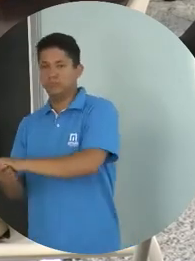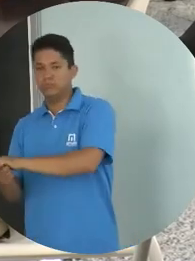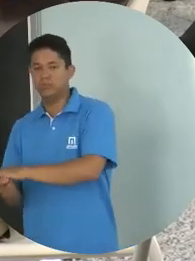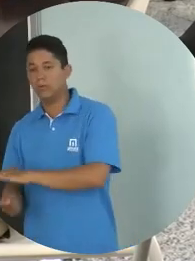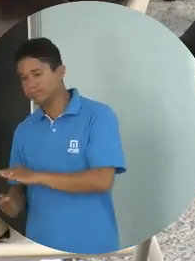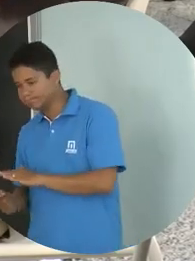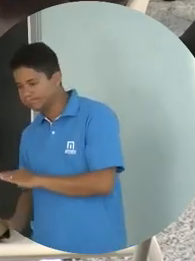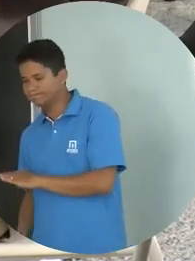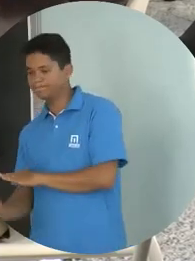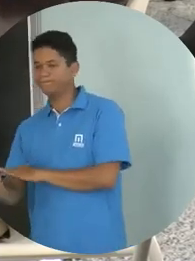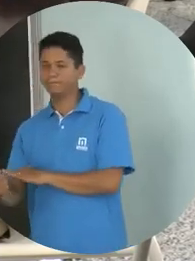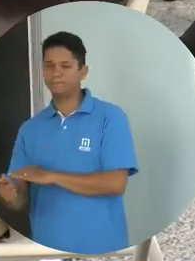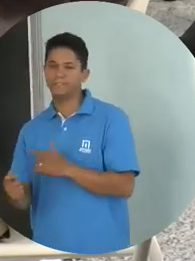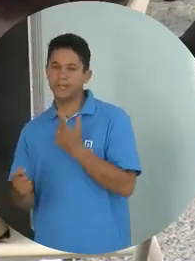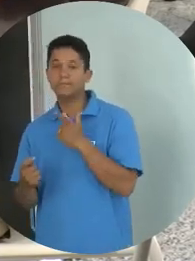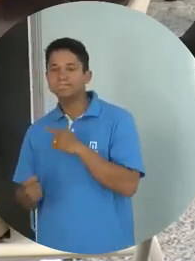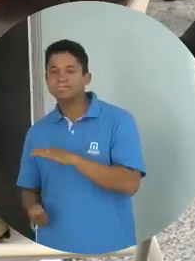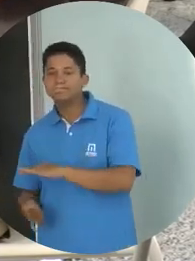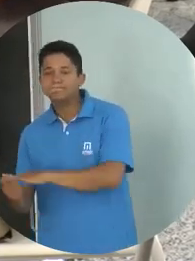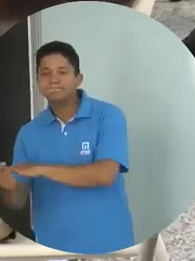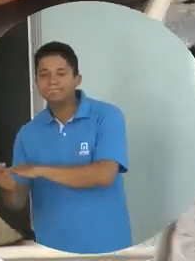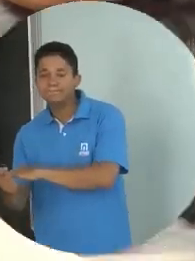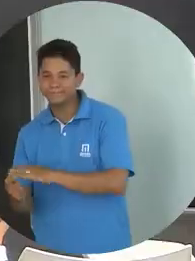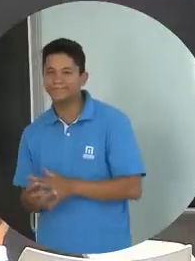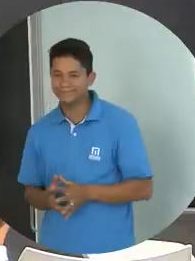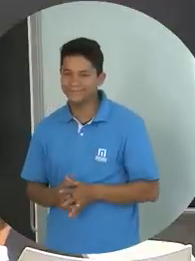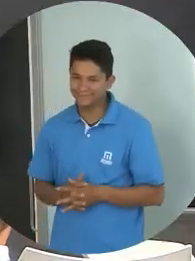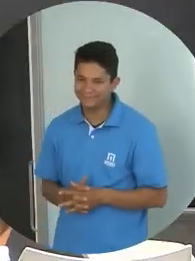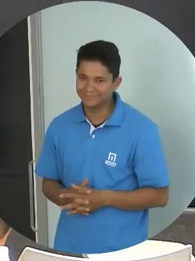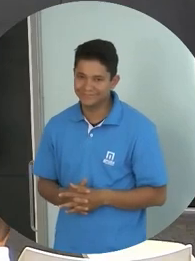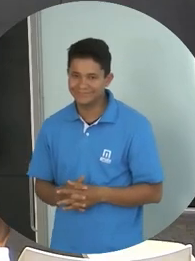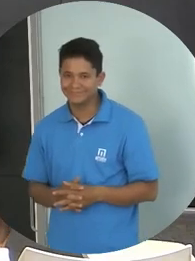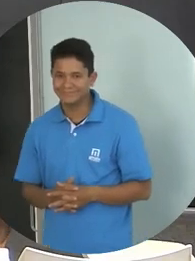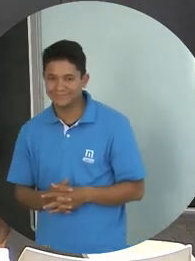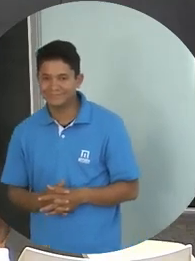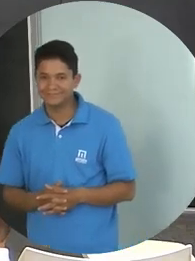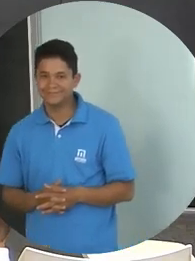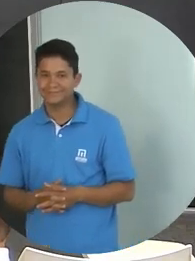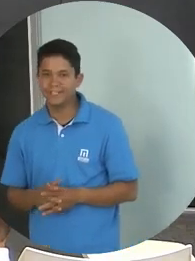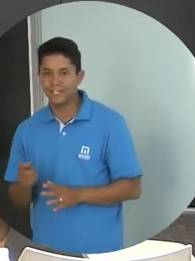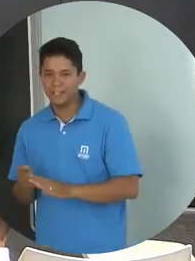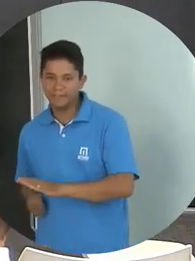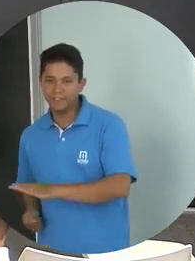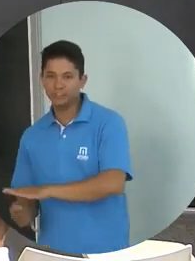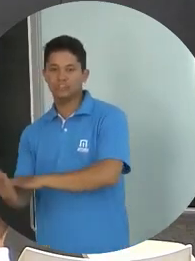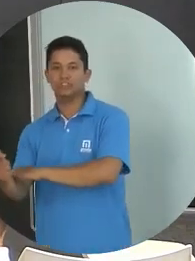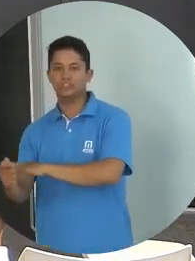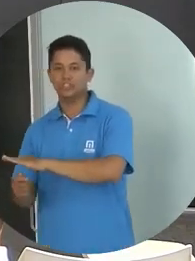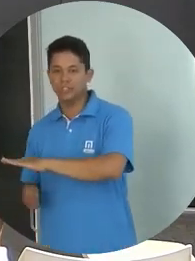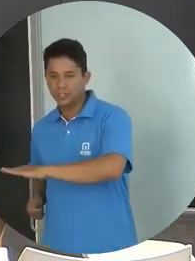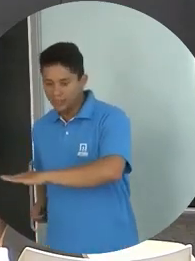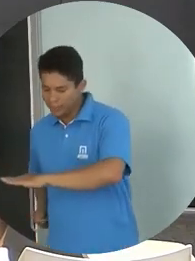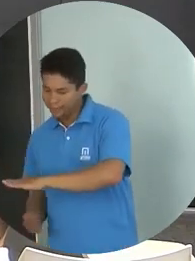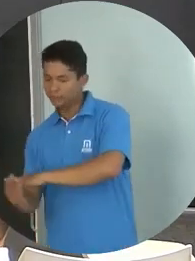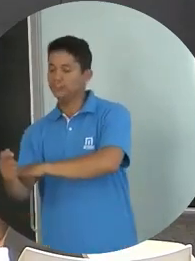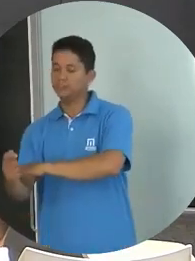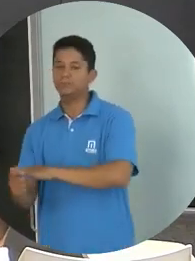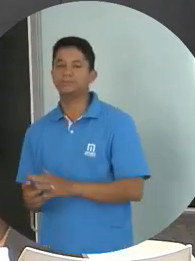consegue isso com muito cuidado? Nessa situação que a gente comentou de uma ponte rolante, o cliente